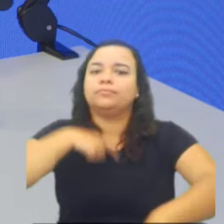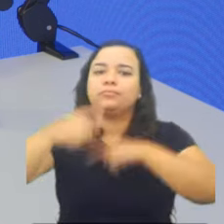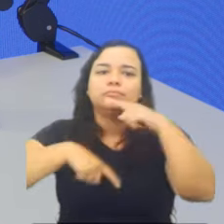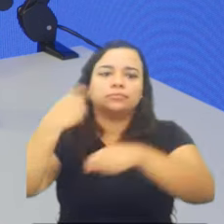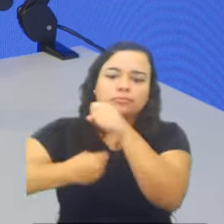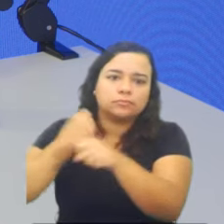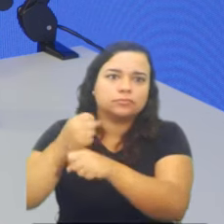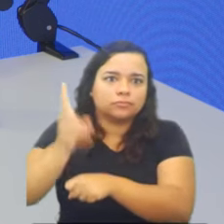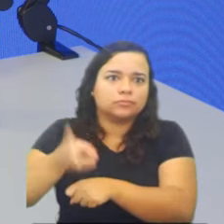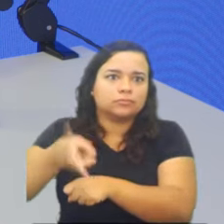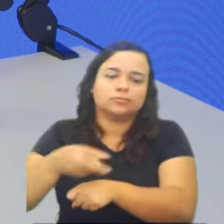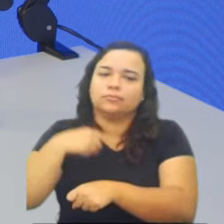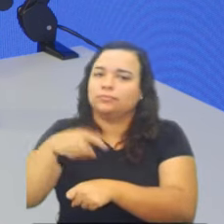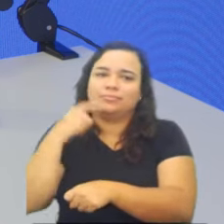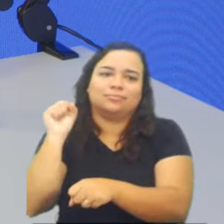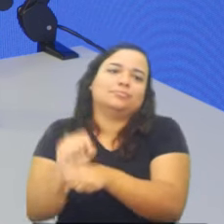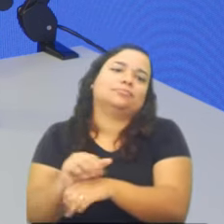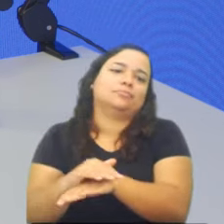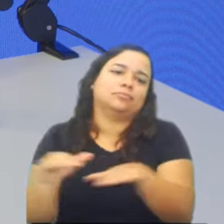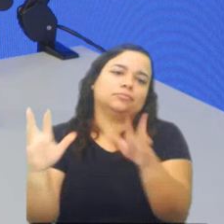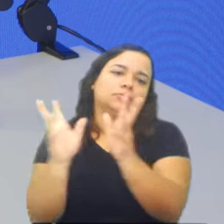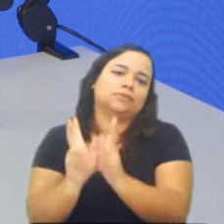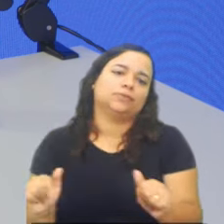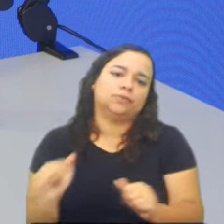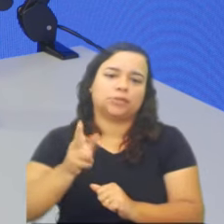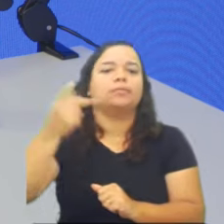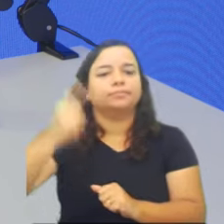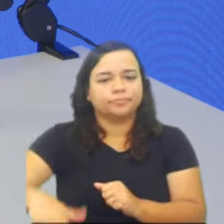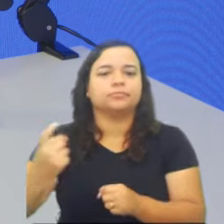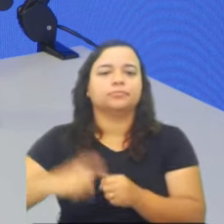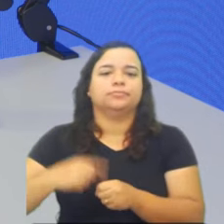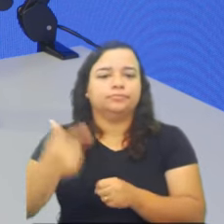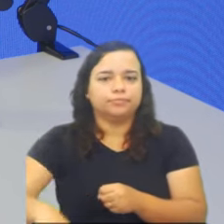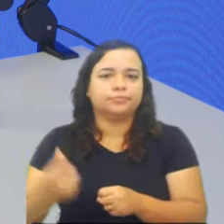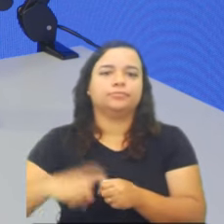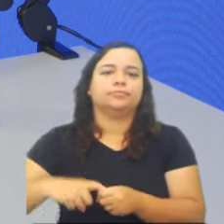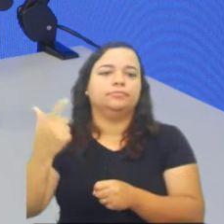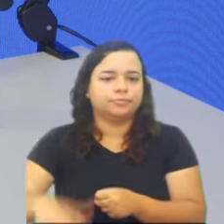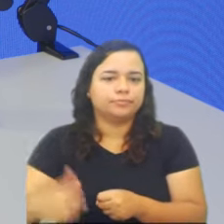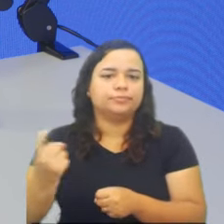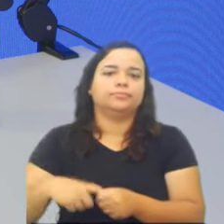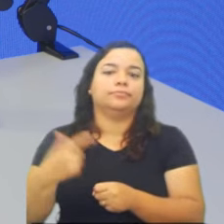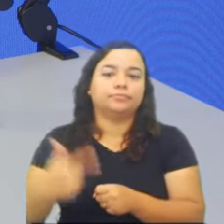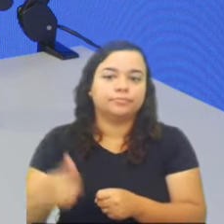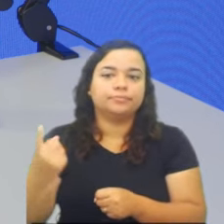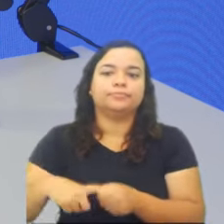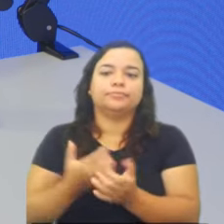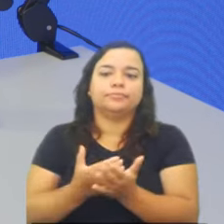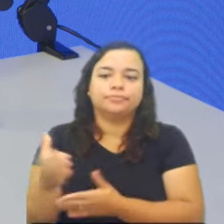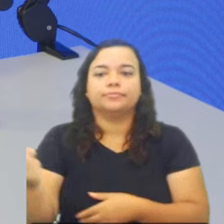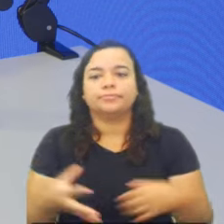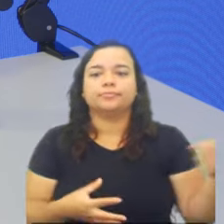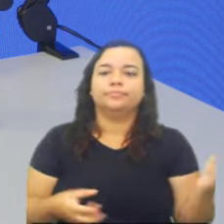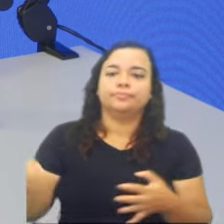e e se manter Unido para fazer o ano seguinte então estão sempre recomeçando sempre recomeçando né a cada parada é